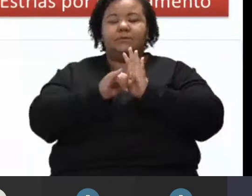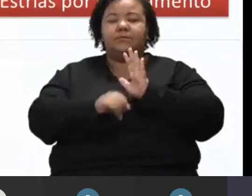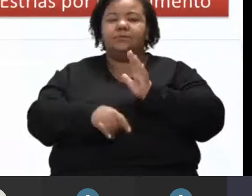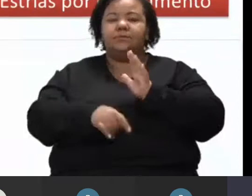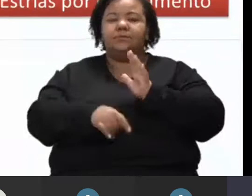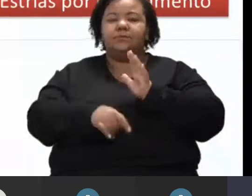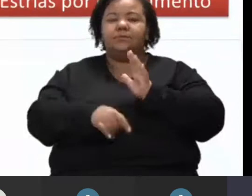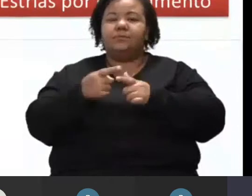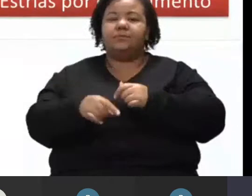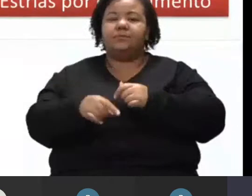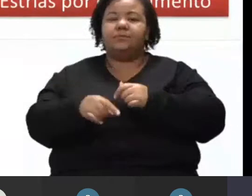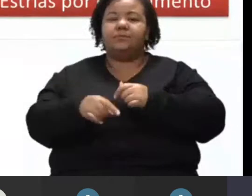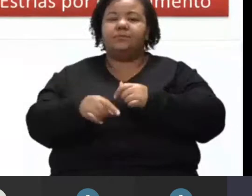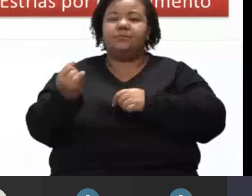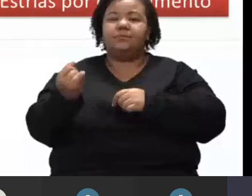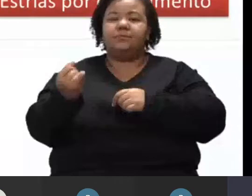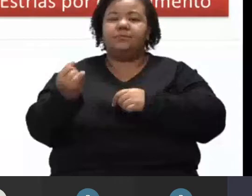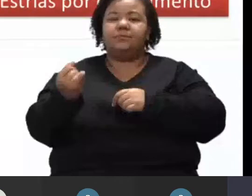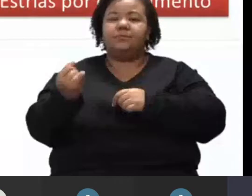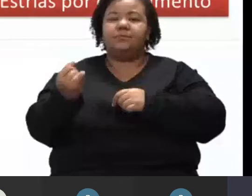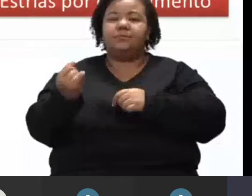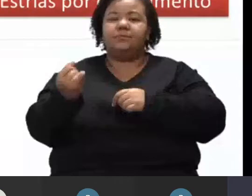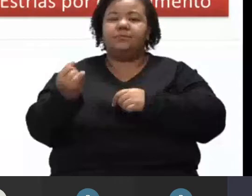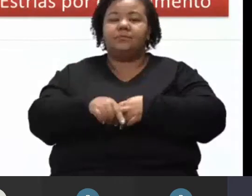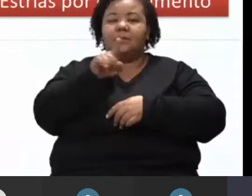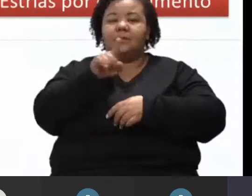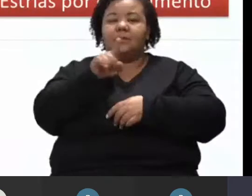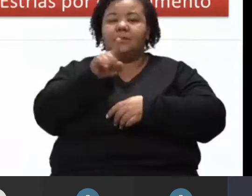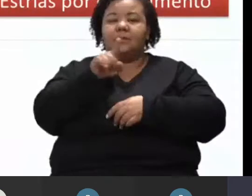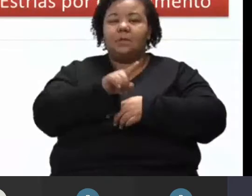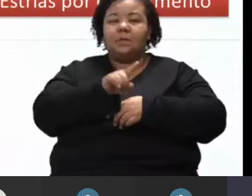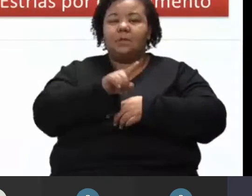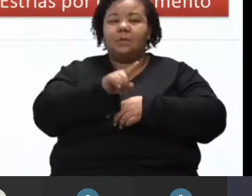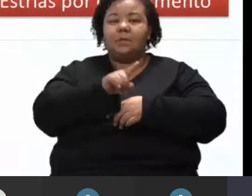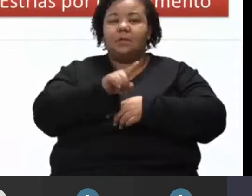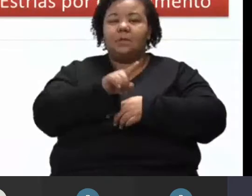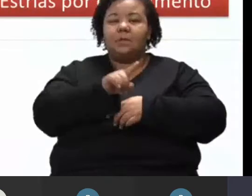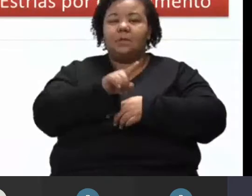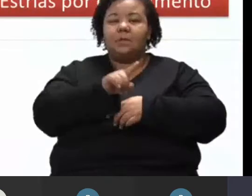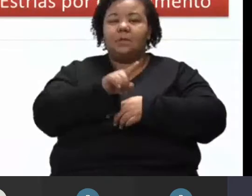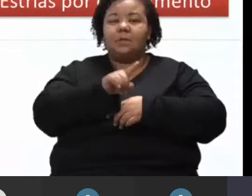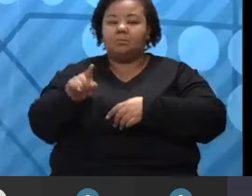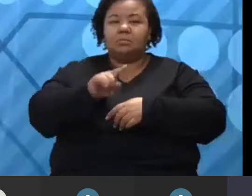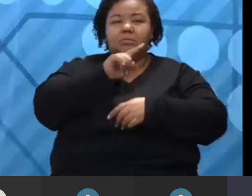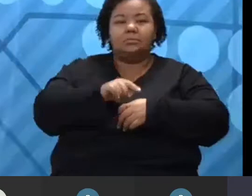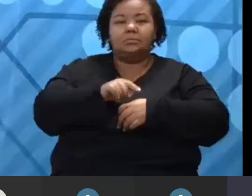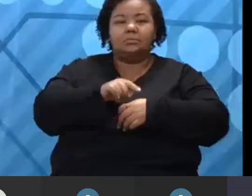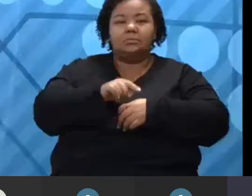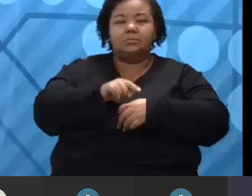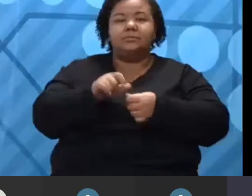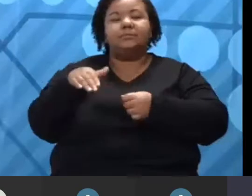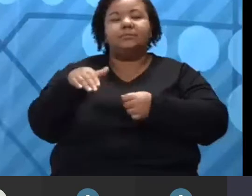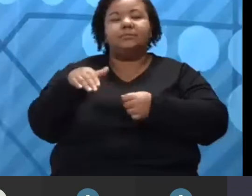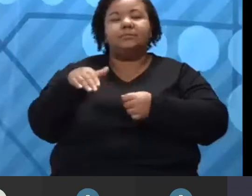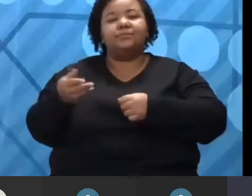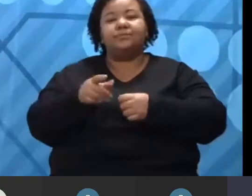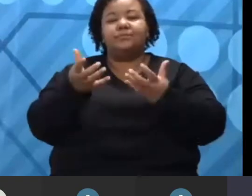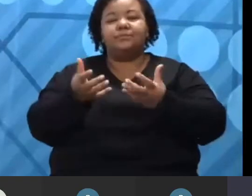você realizar uma estria por esgotamento? Essa estria por esgotamento, ela será realizada quando? Quando você